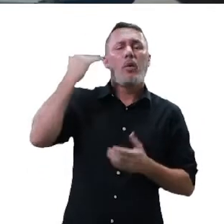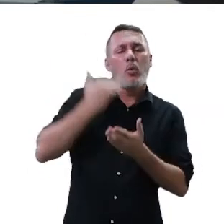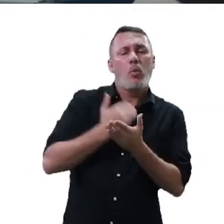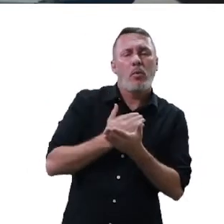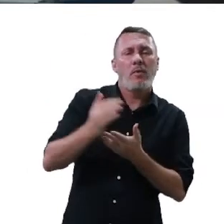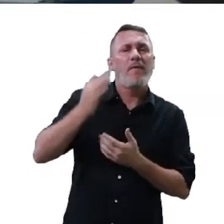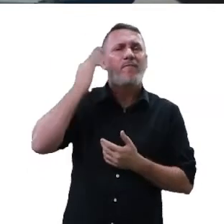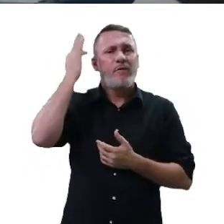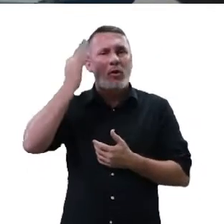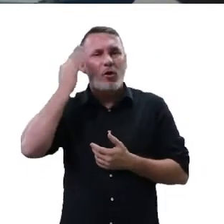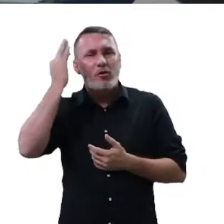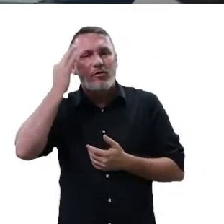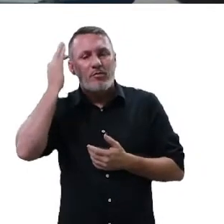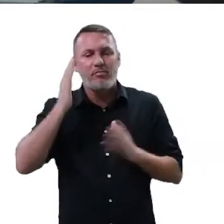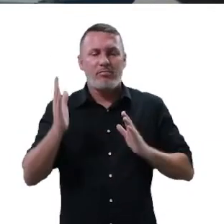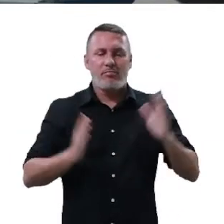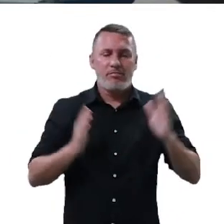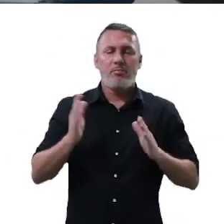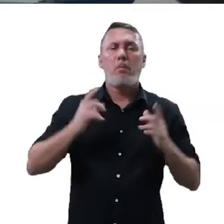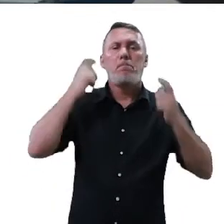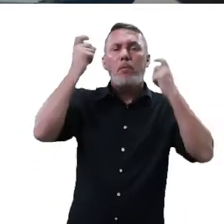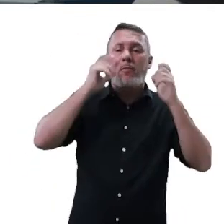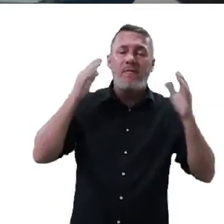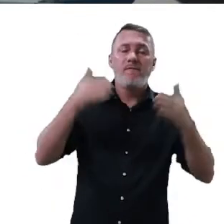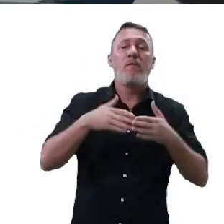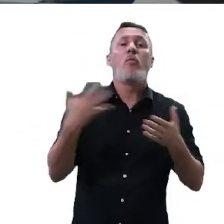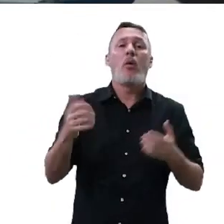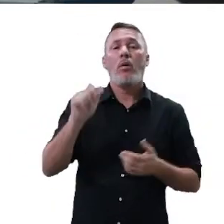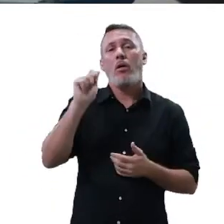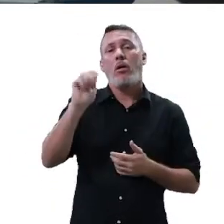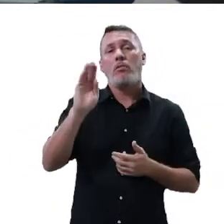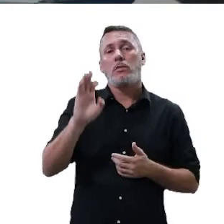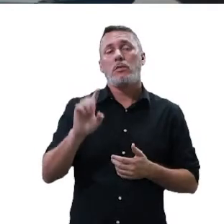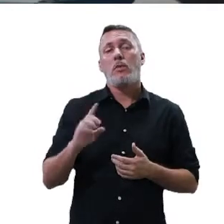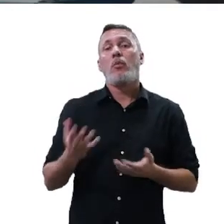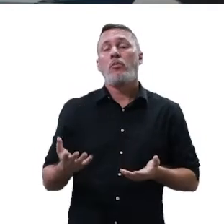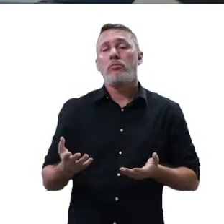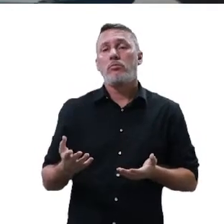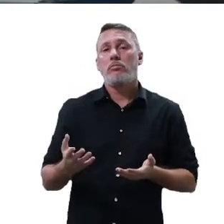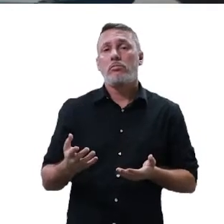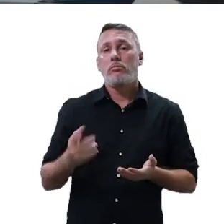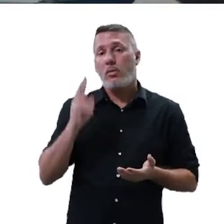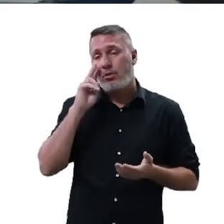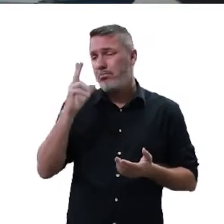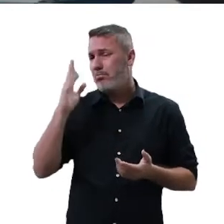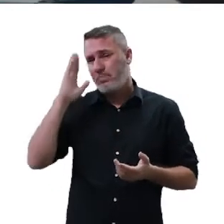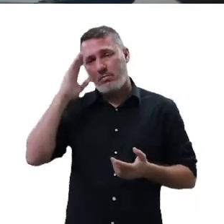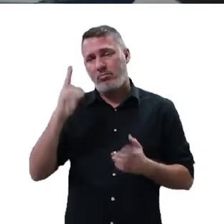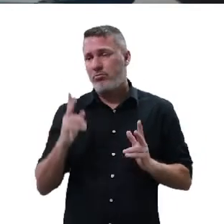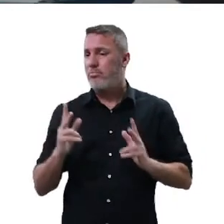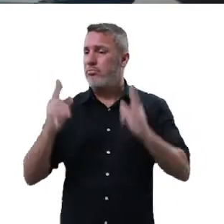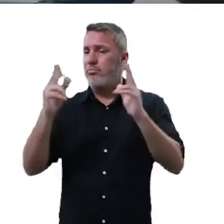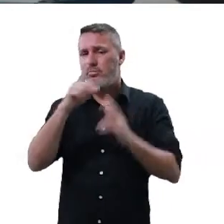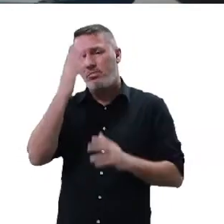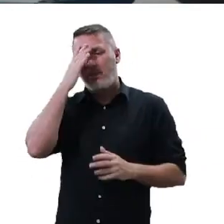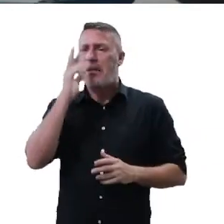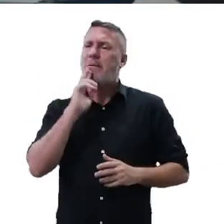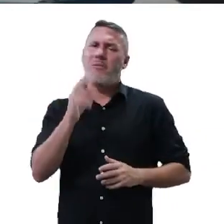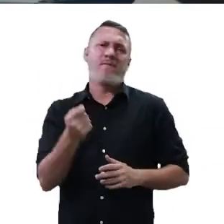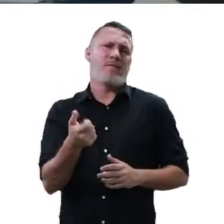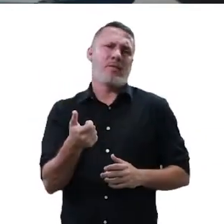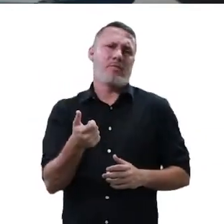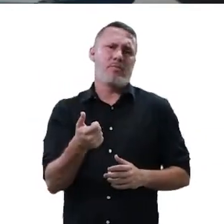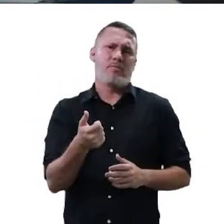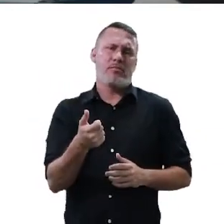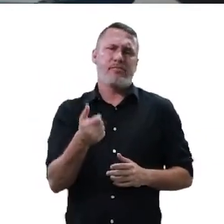com... Então vamos lá. Cosmologia, política, ética, epistemologia ou ontologia. Então já apontamos aqui de cara